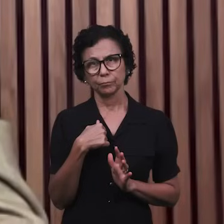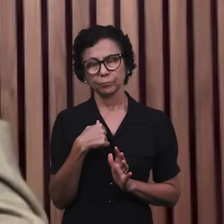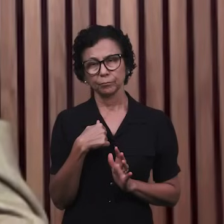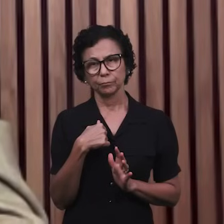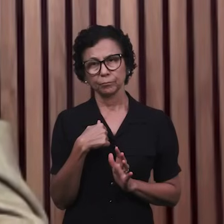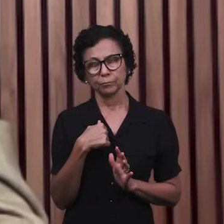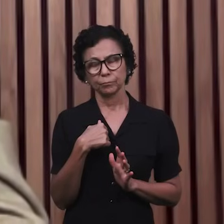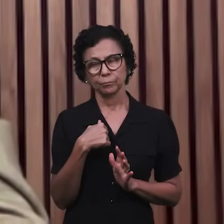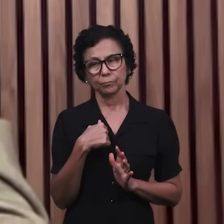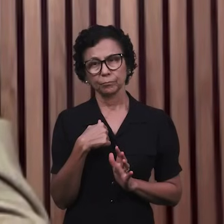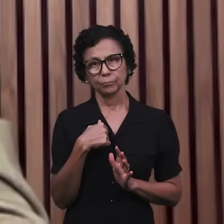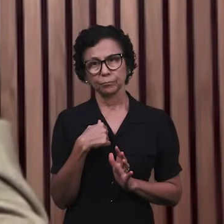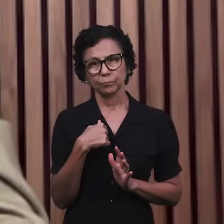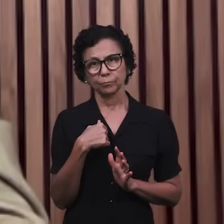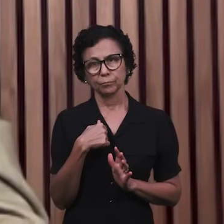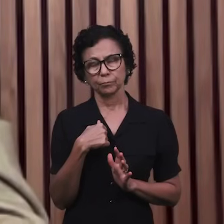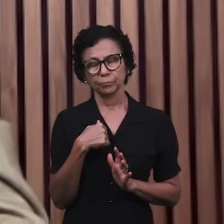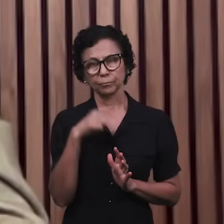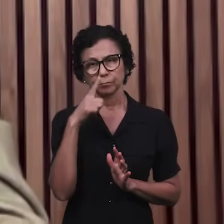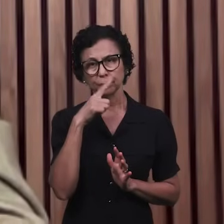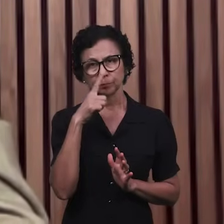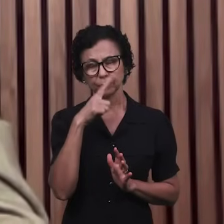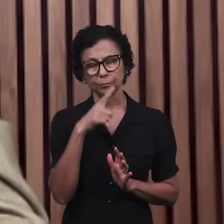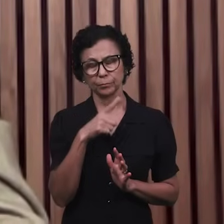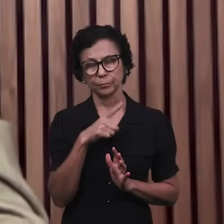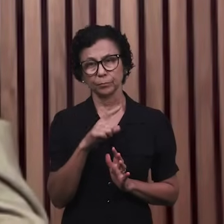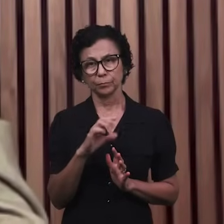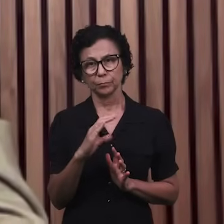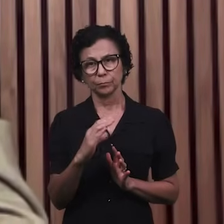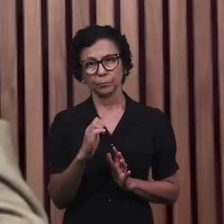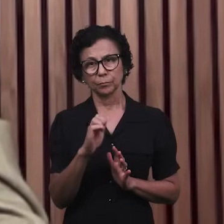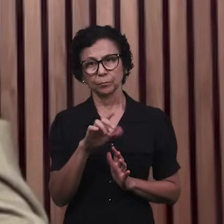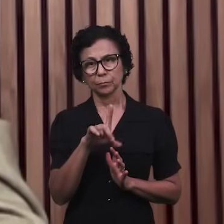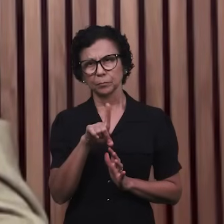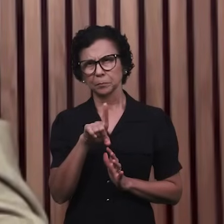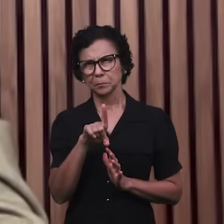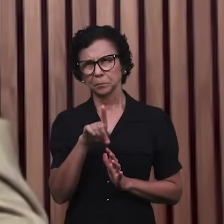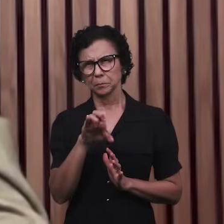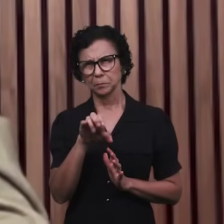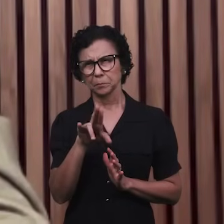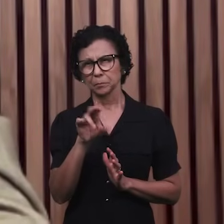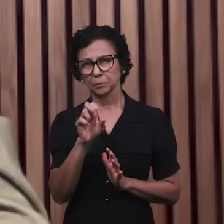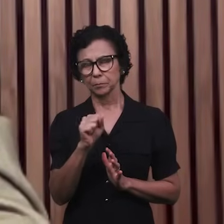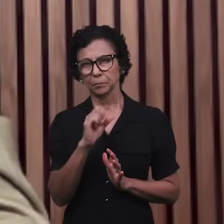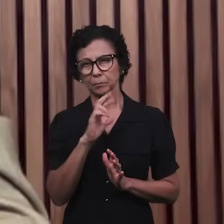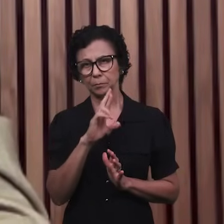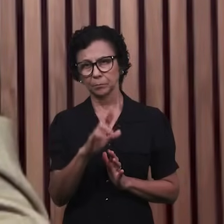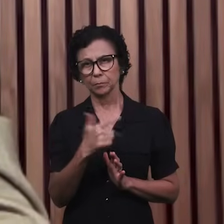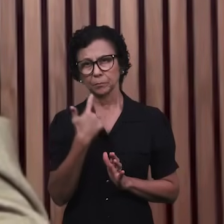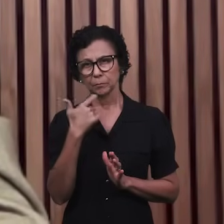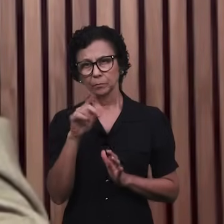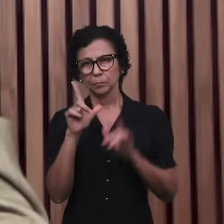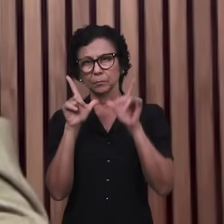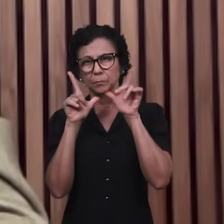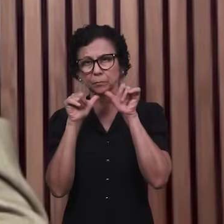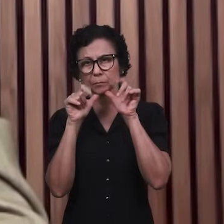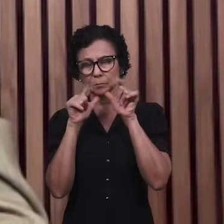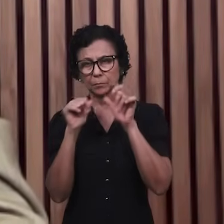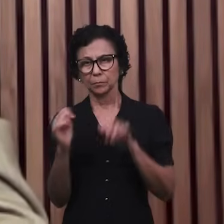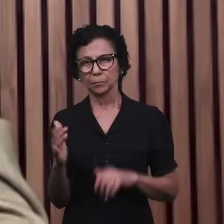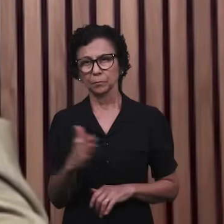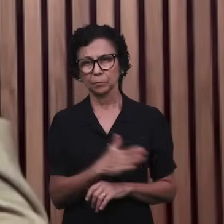informei inicialmente, estava errado. Então, são os caldeus que respondem em aramaico. No livro de